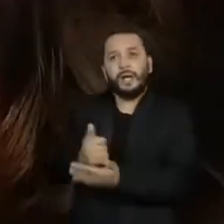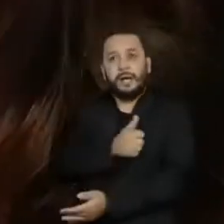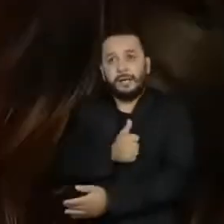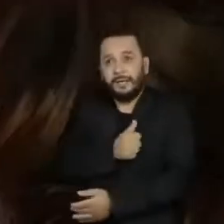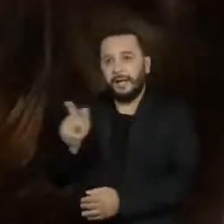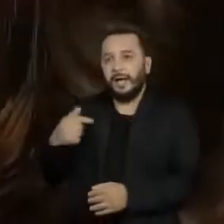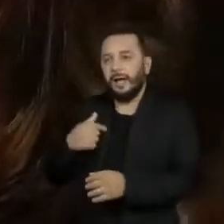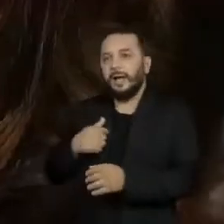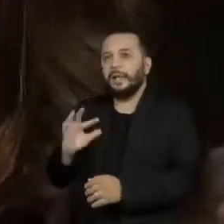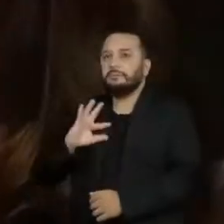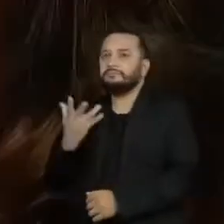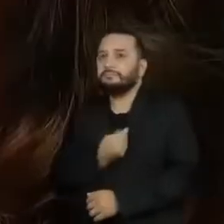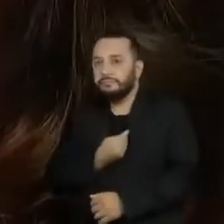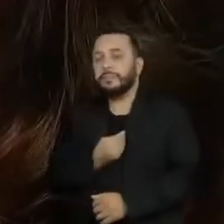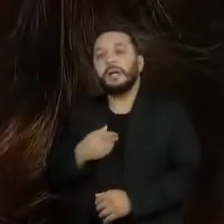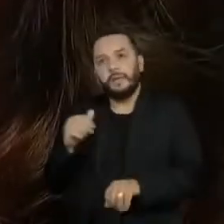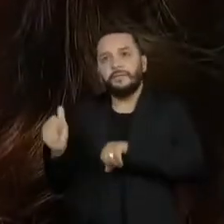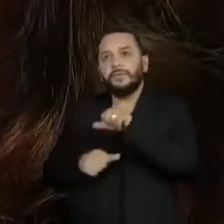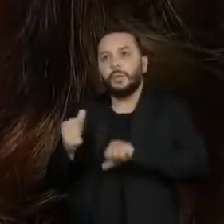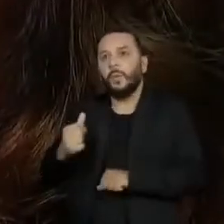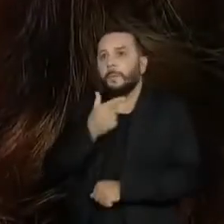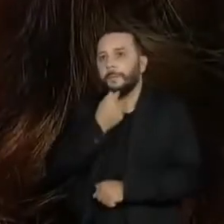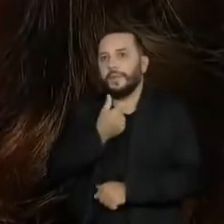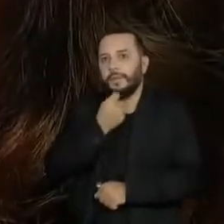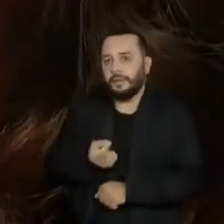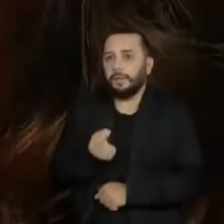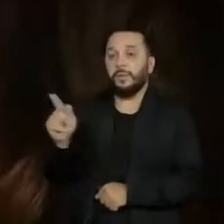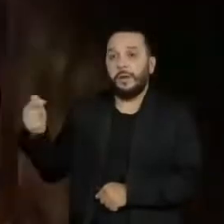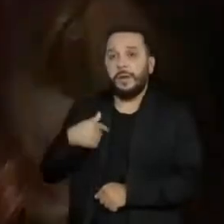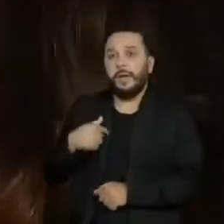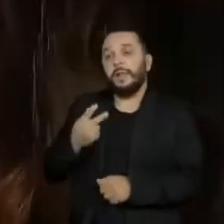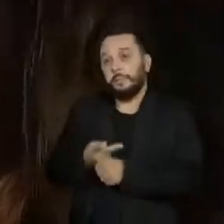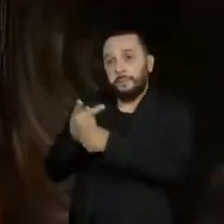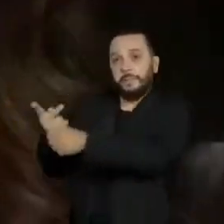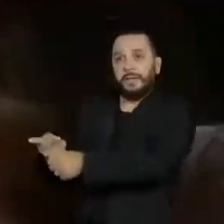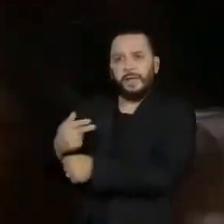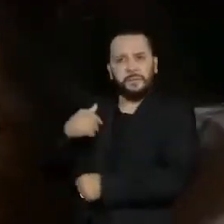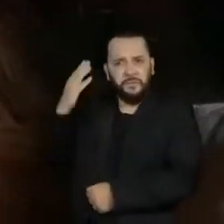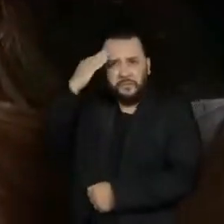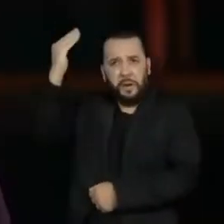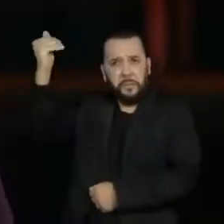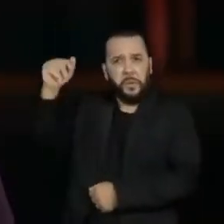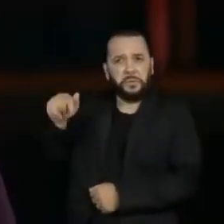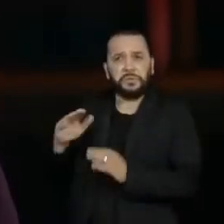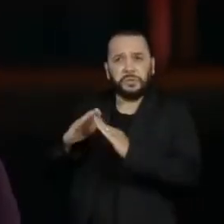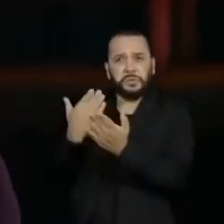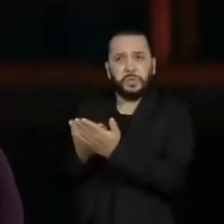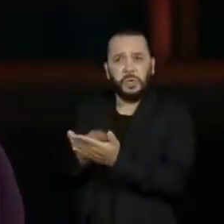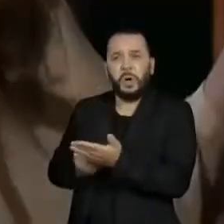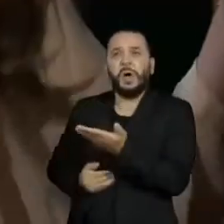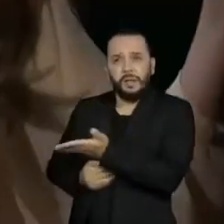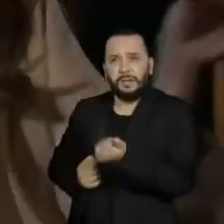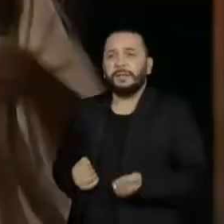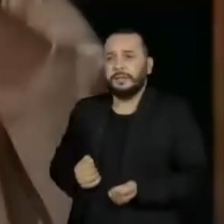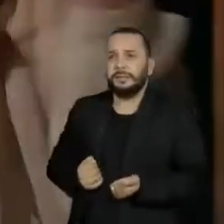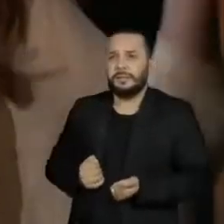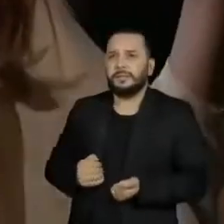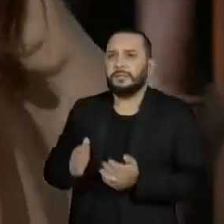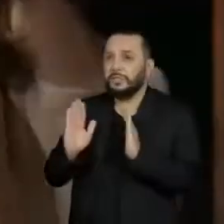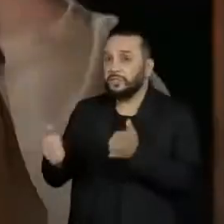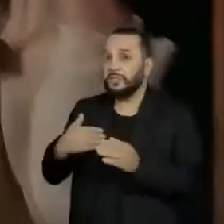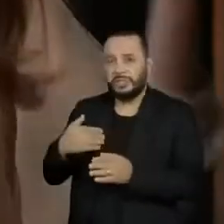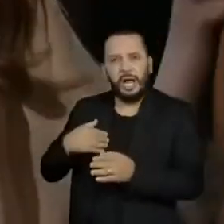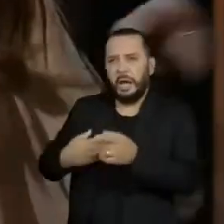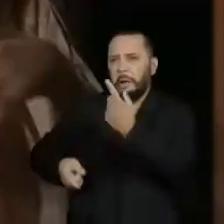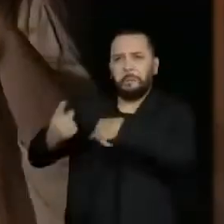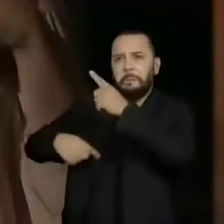virou um menino, ganhou prêmio no Canadá do aluno mais popular da escola. É uma outra pessoa, nasceu o